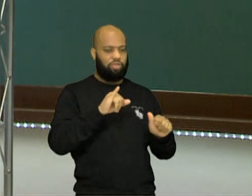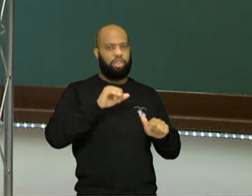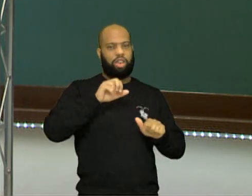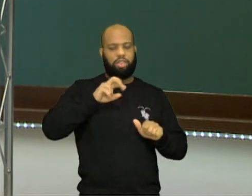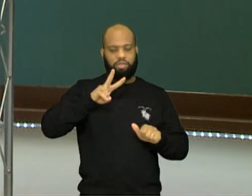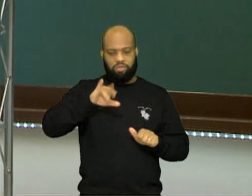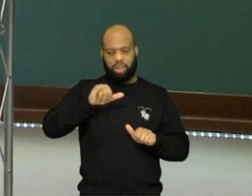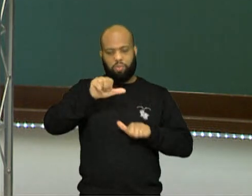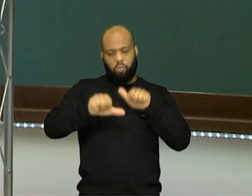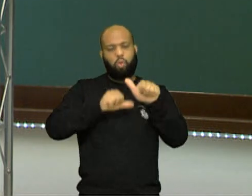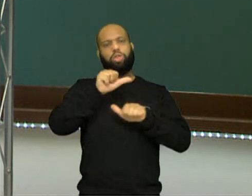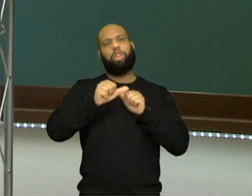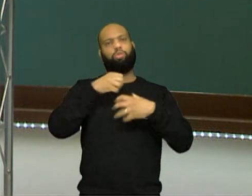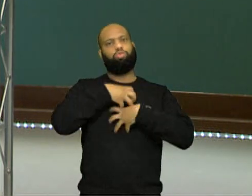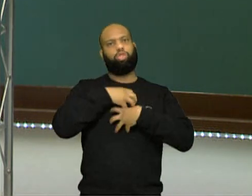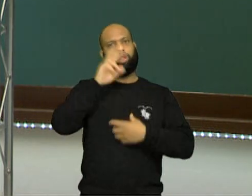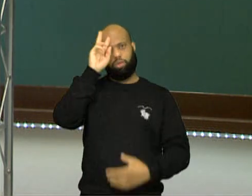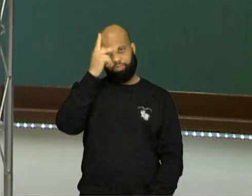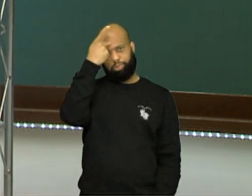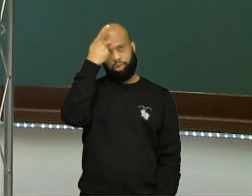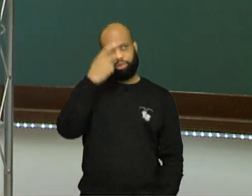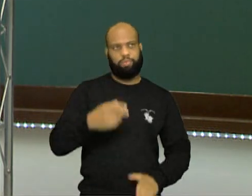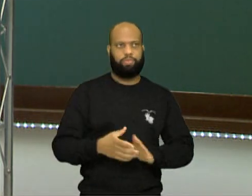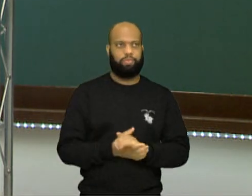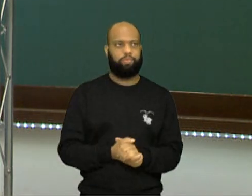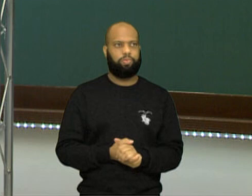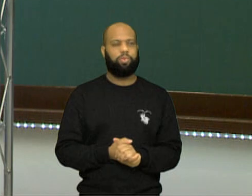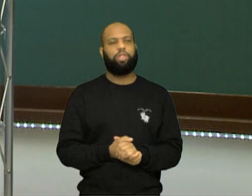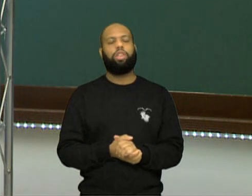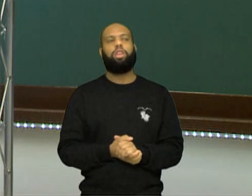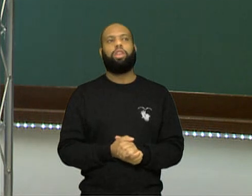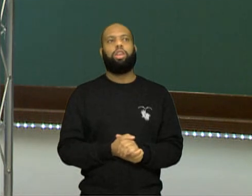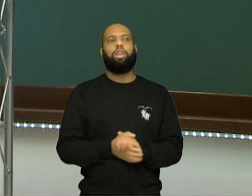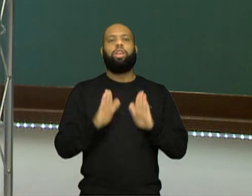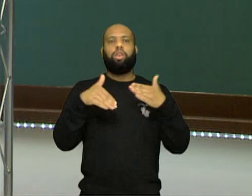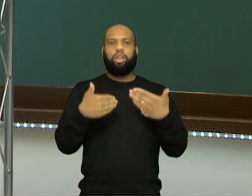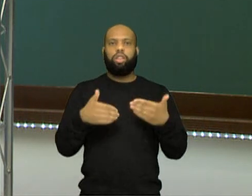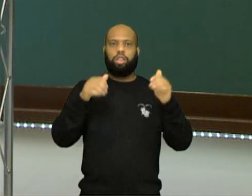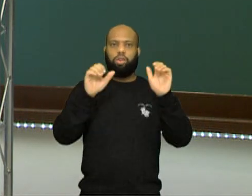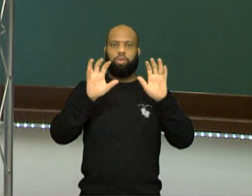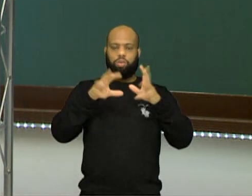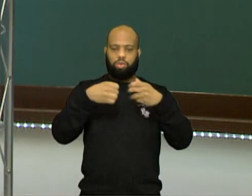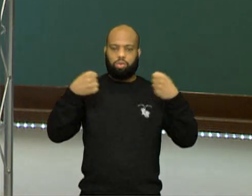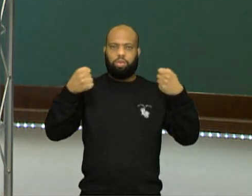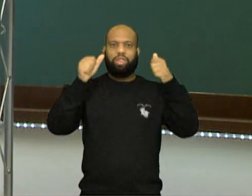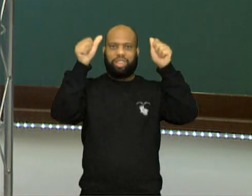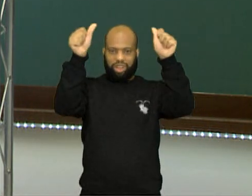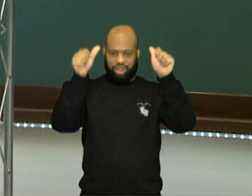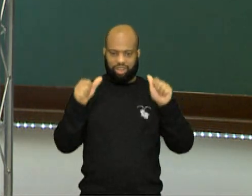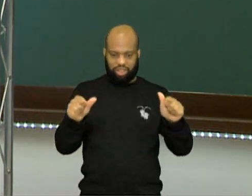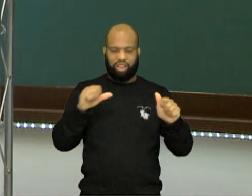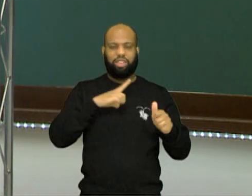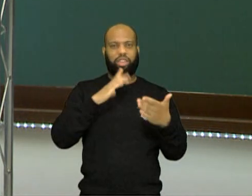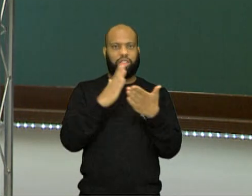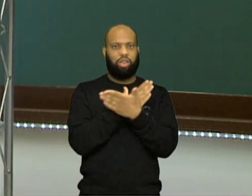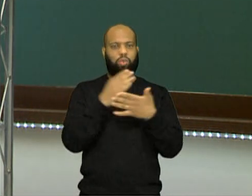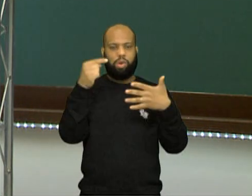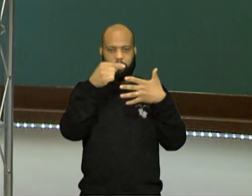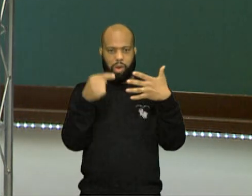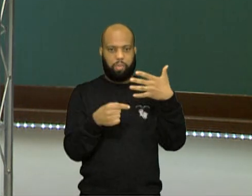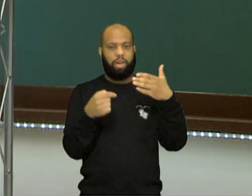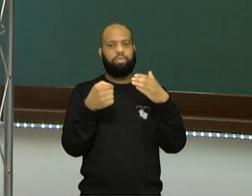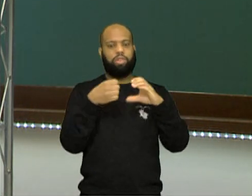seu ponto de vista em relação à campanha em si. Então, o cartaz ele tem algumas características. Eu listei aqui